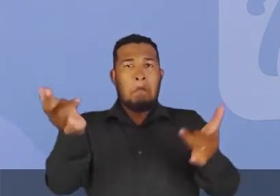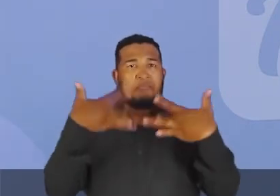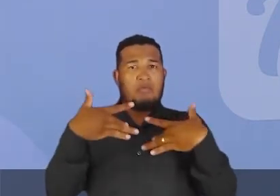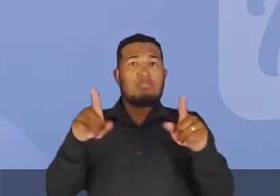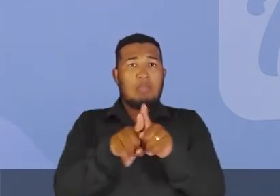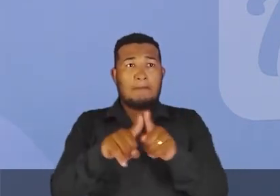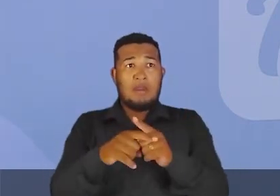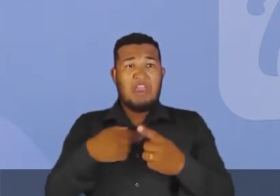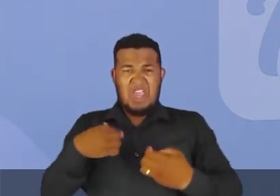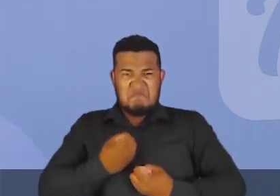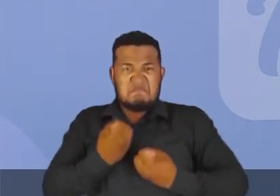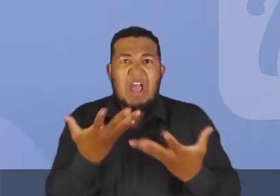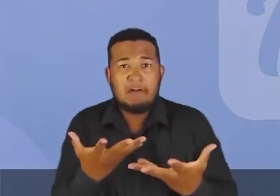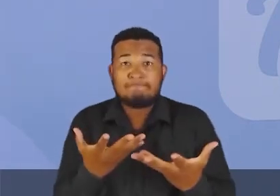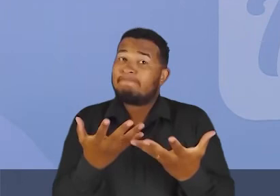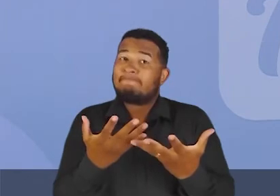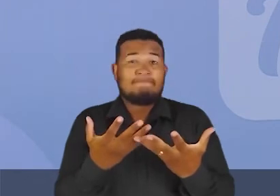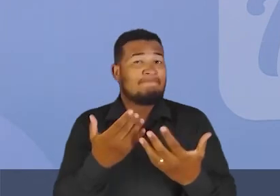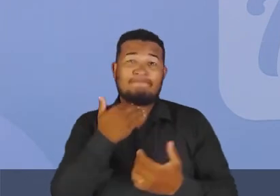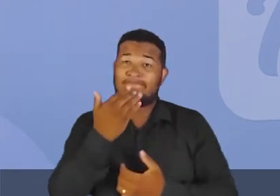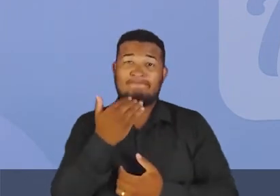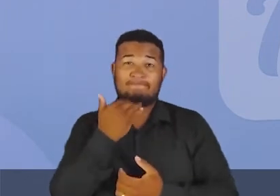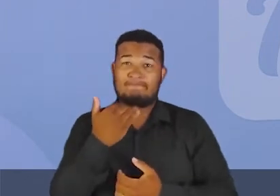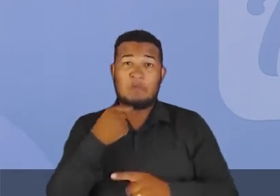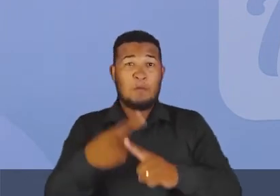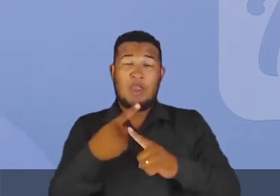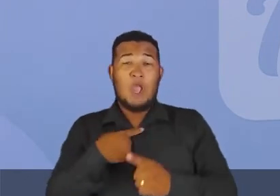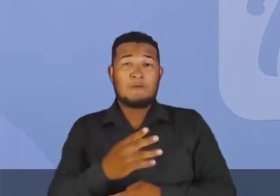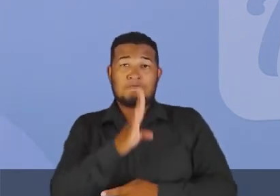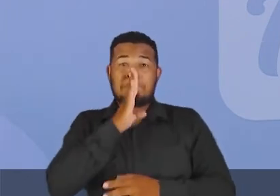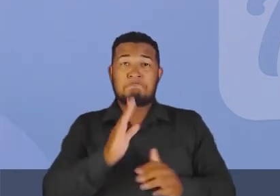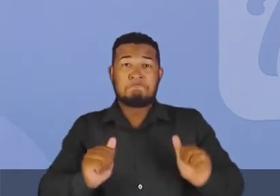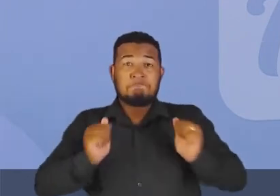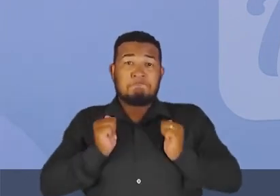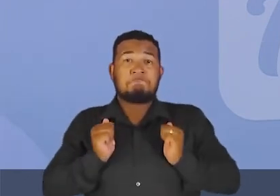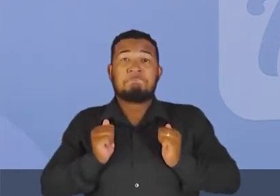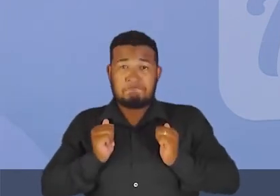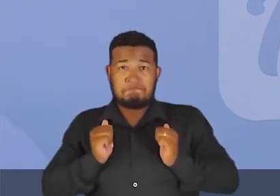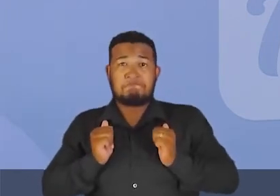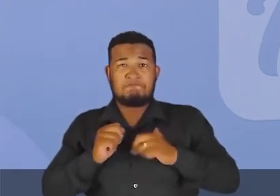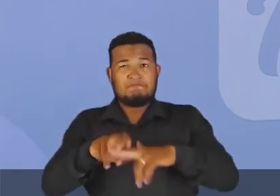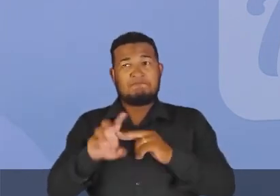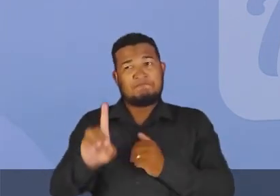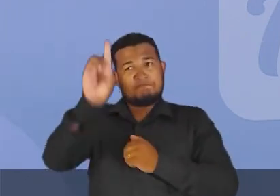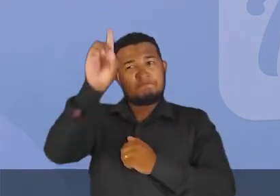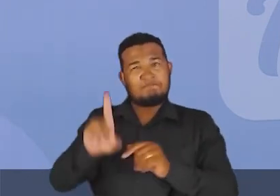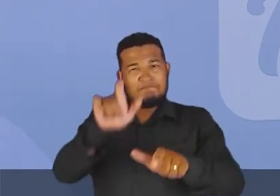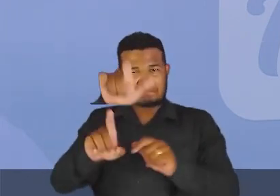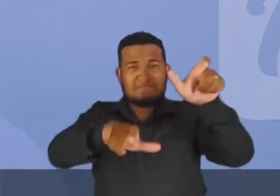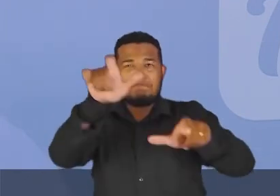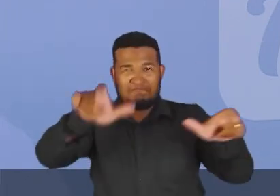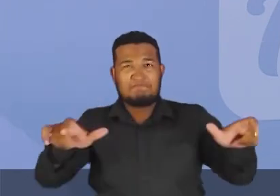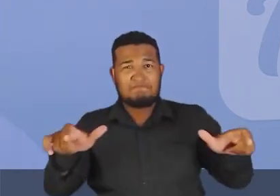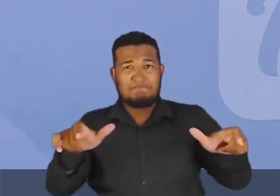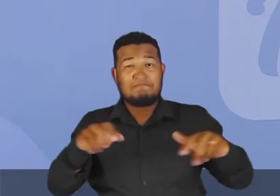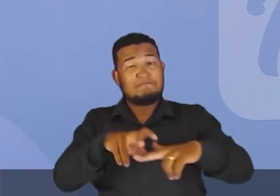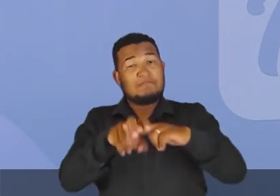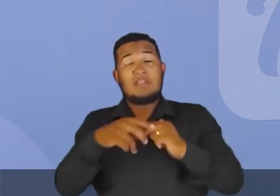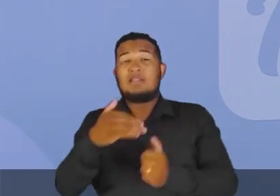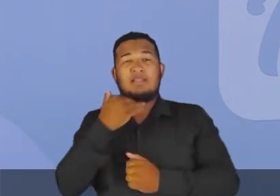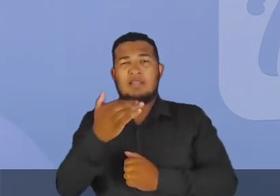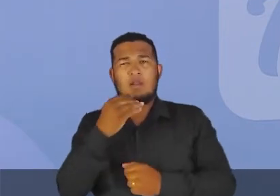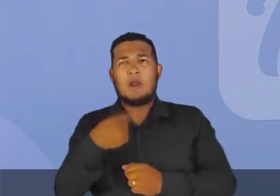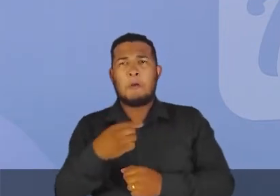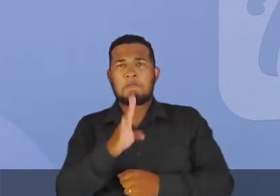quê? Se a gente está se calando em relação aos direitos das pessoas. Então, a gente não pode